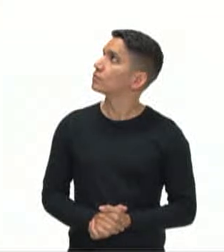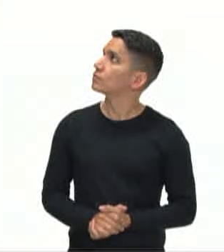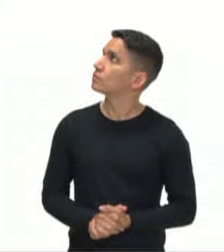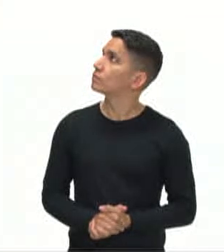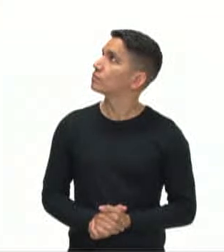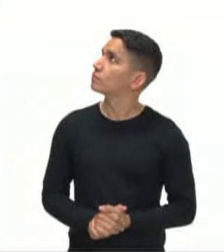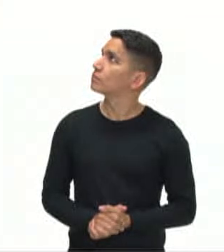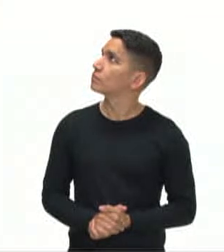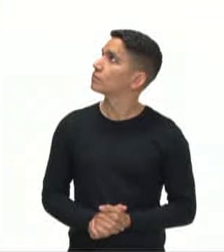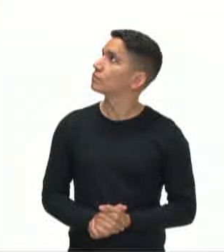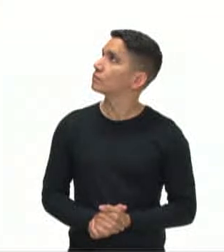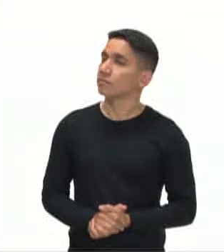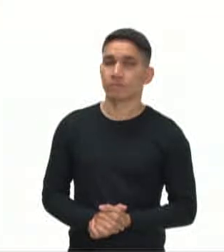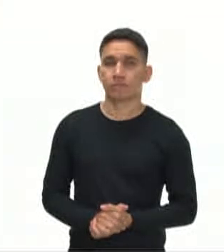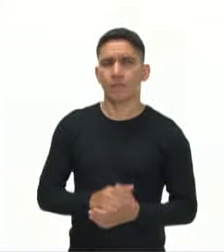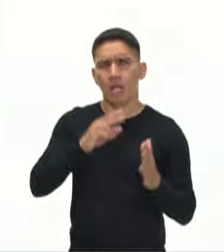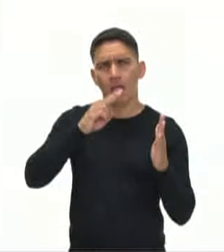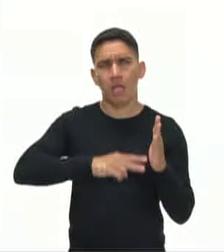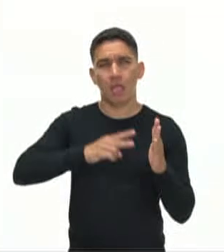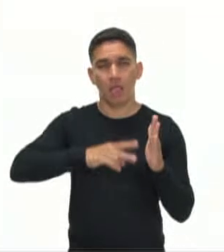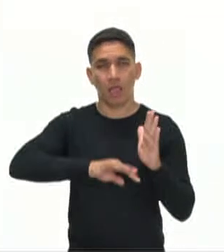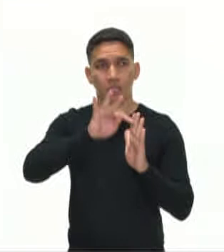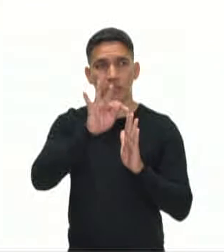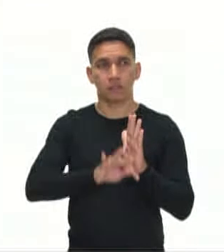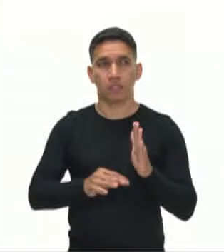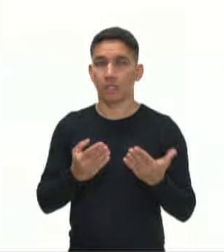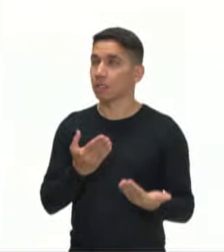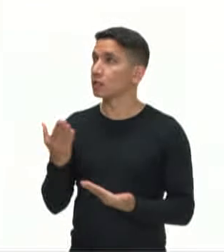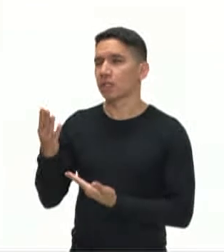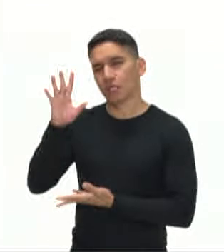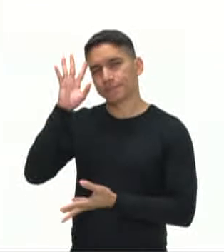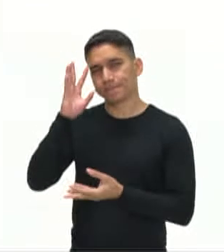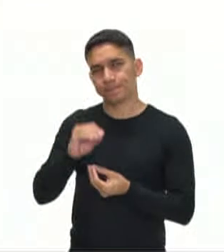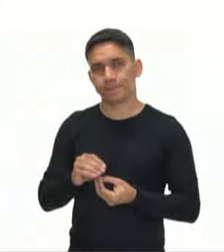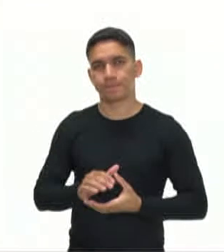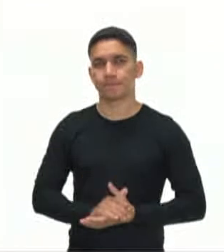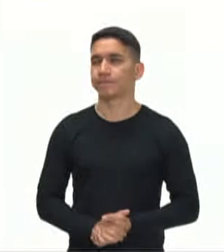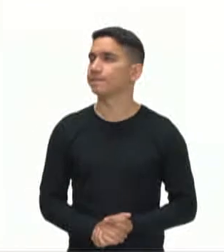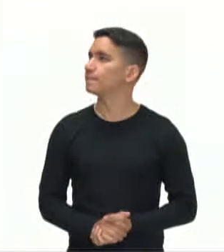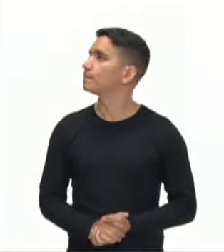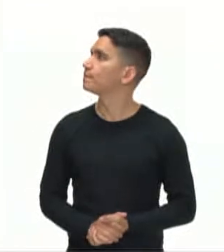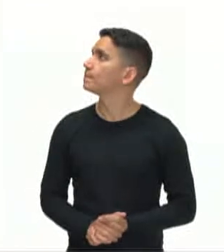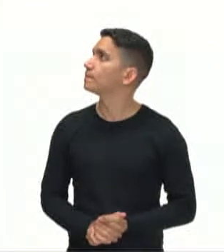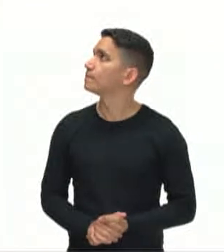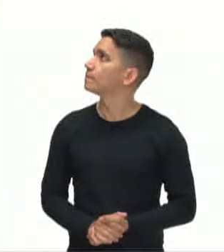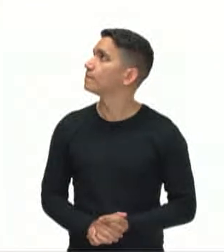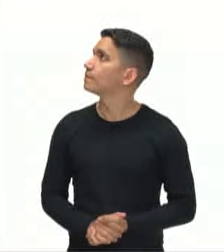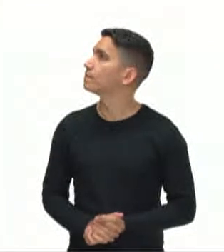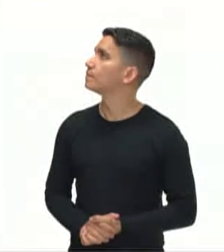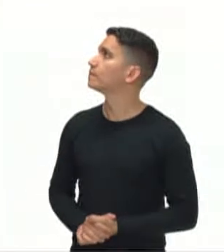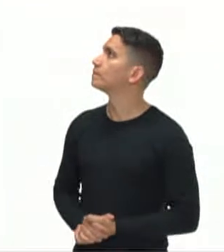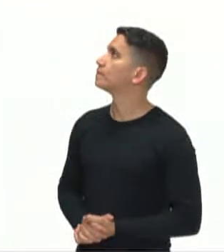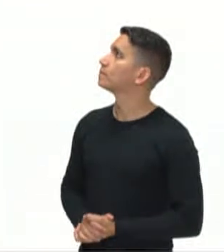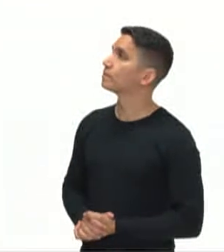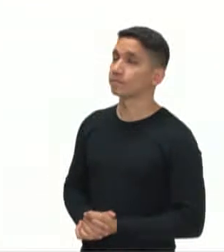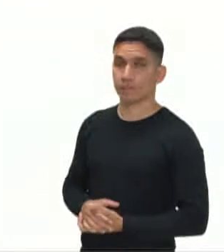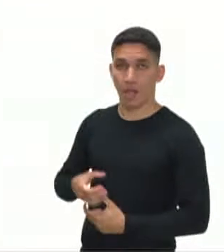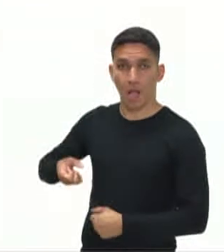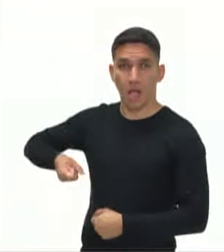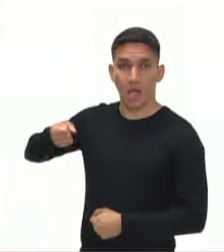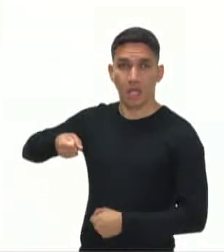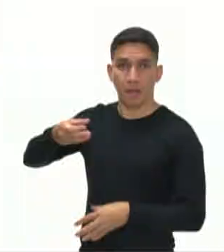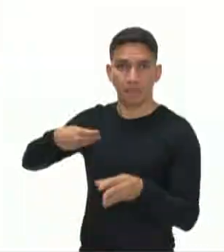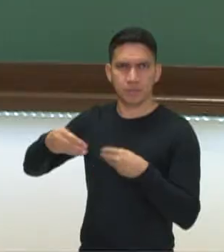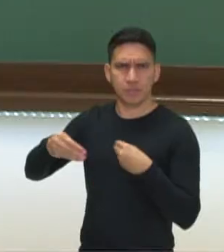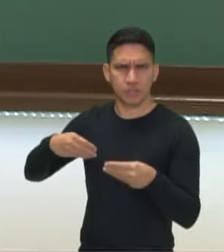outros estados. Vamos ler esse texto aqui para vocês entenderem. La bolsa de plástico, ou seja, a sacola de